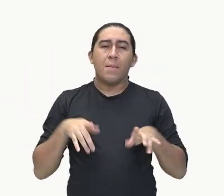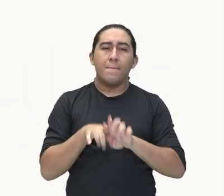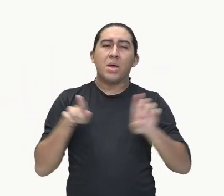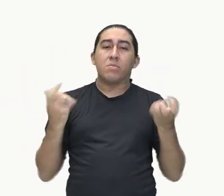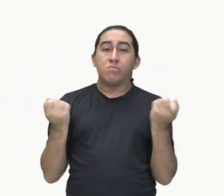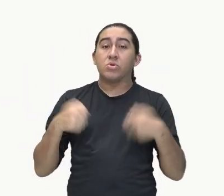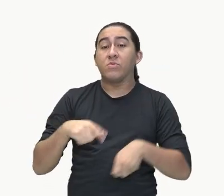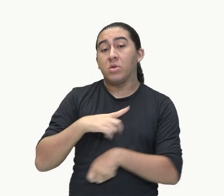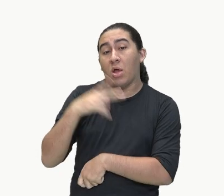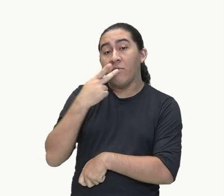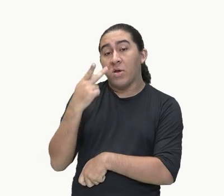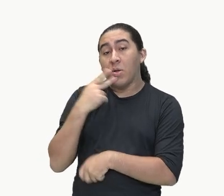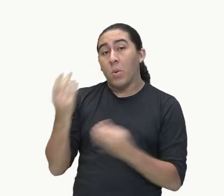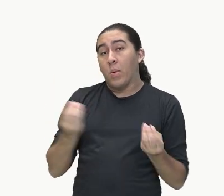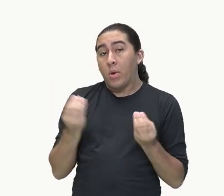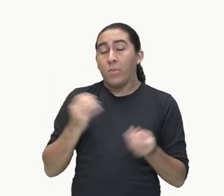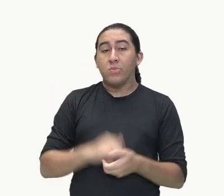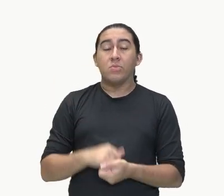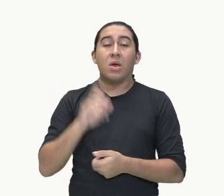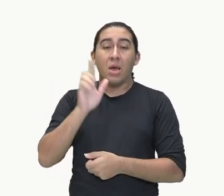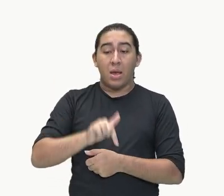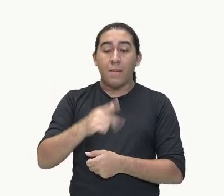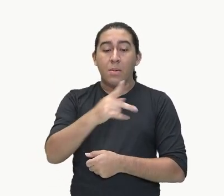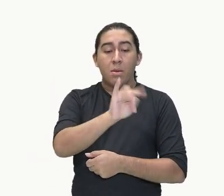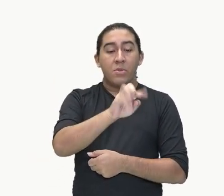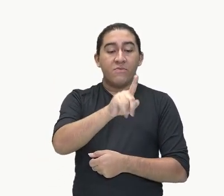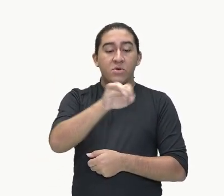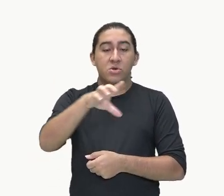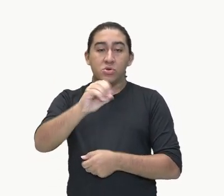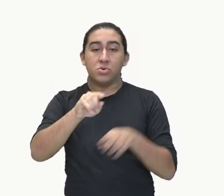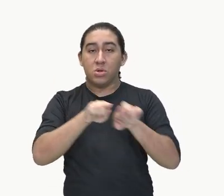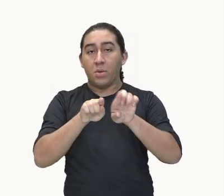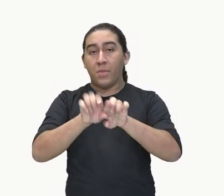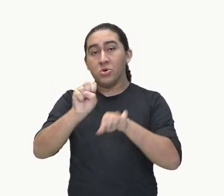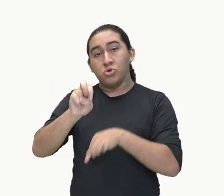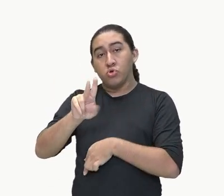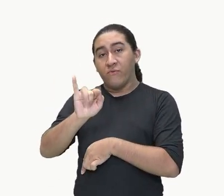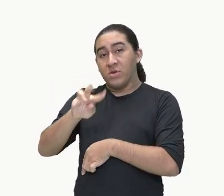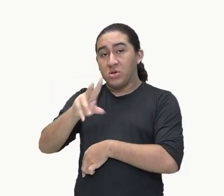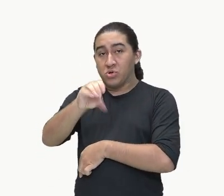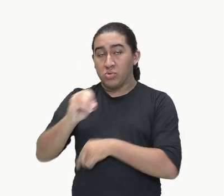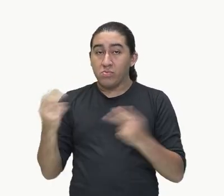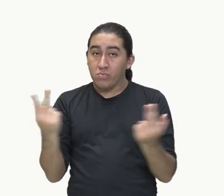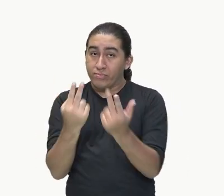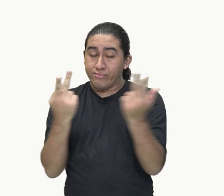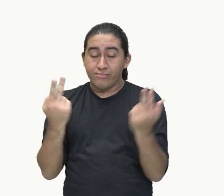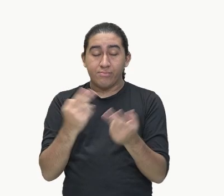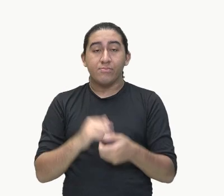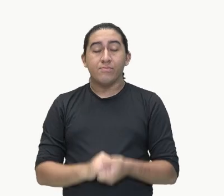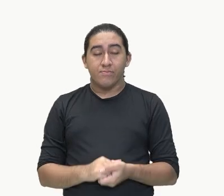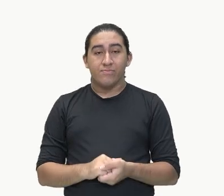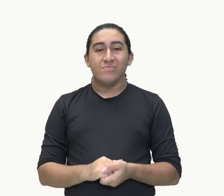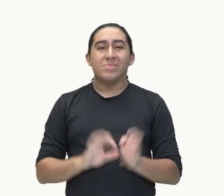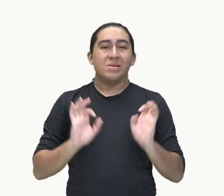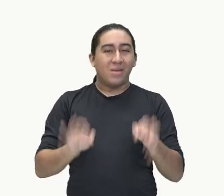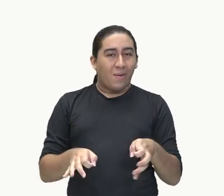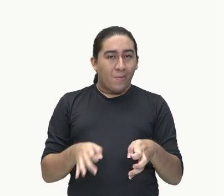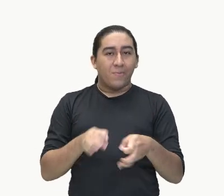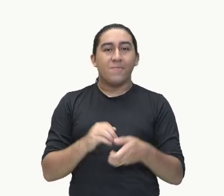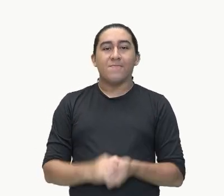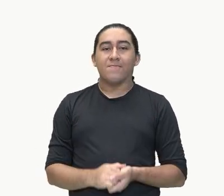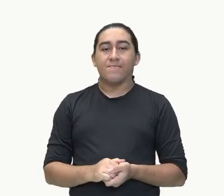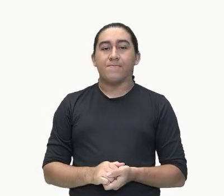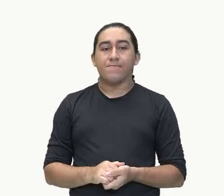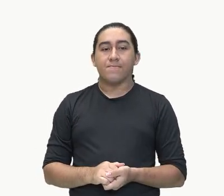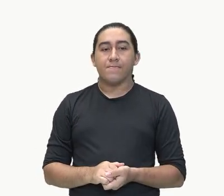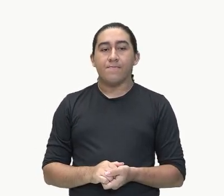falar, é formada por prefixo e sufixo ao mesmo tempo. Compreenderam? Então,